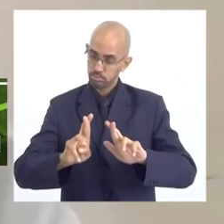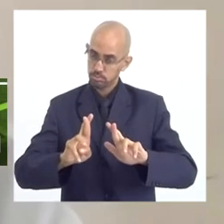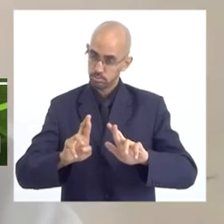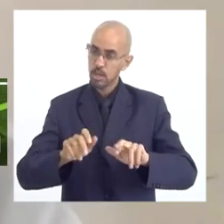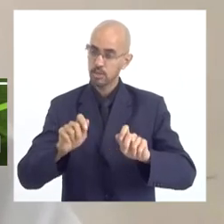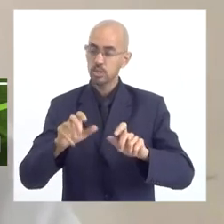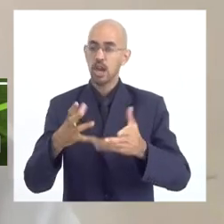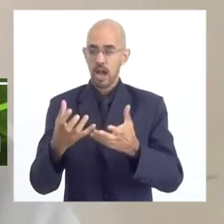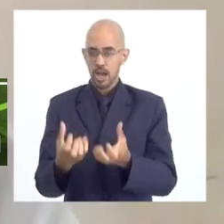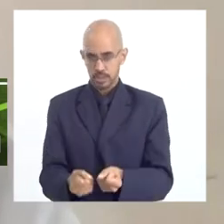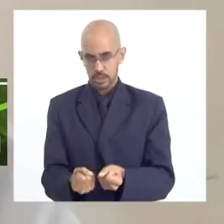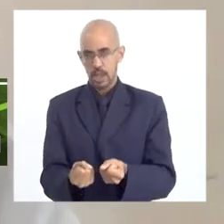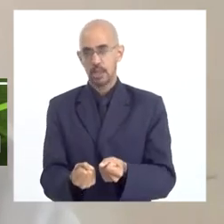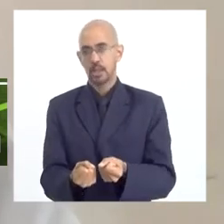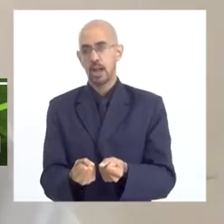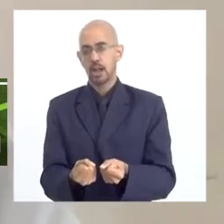implanta